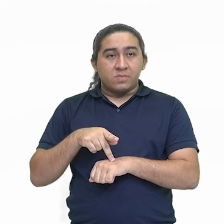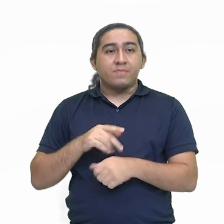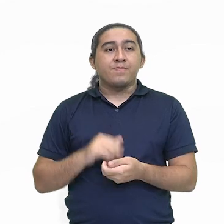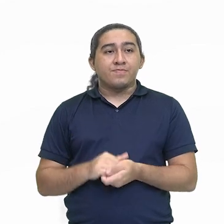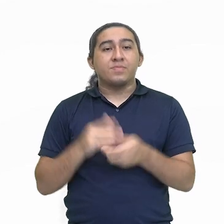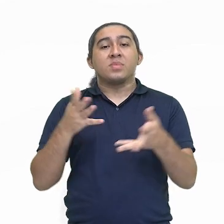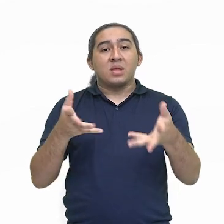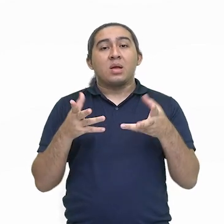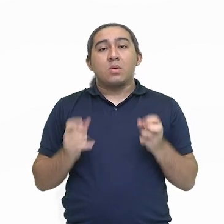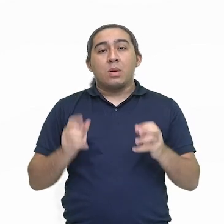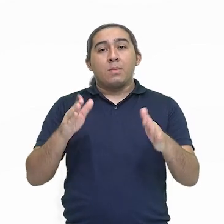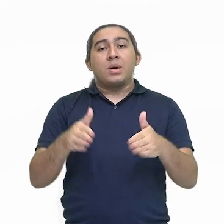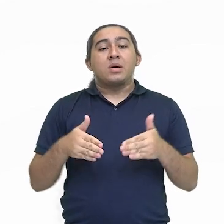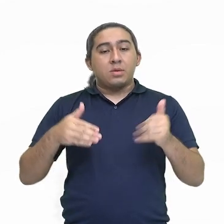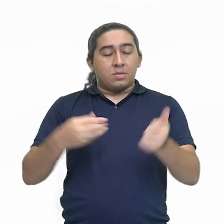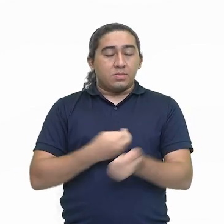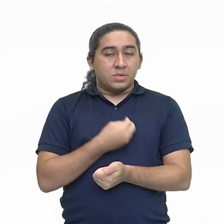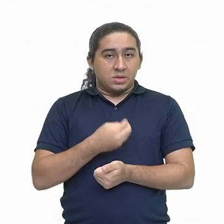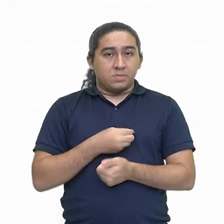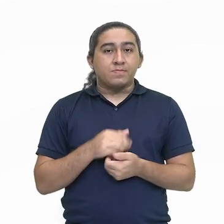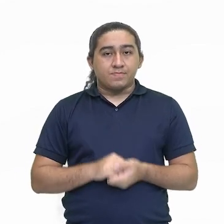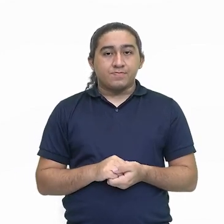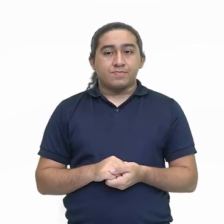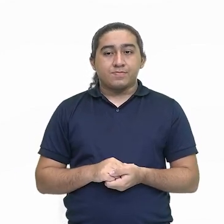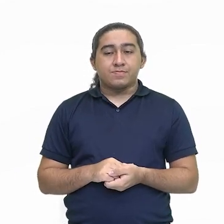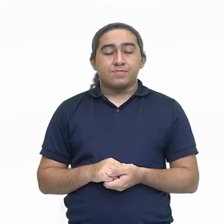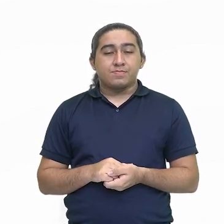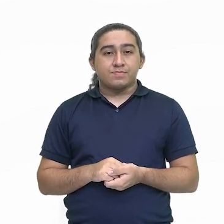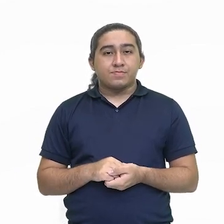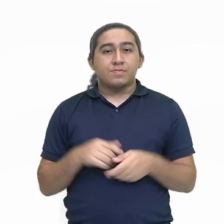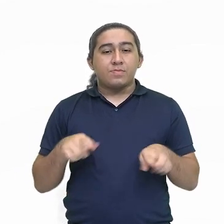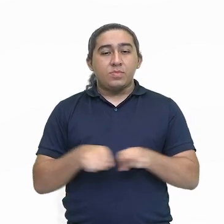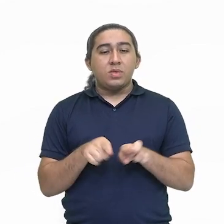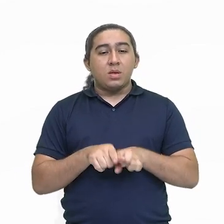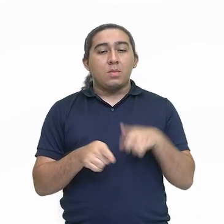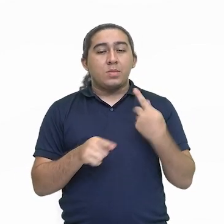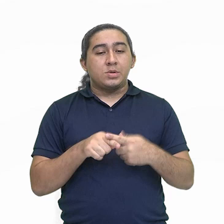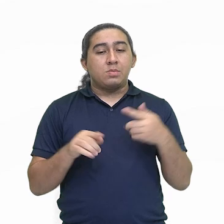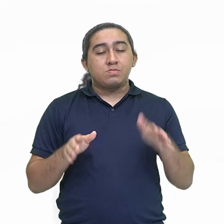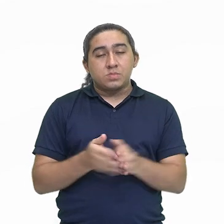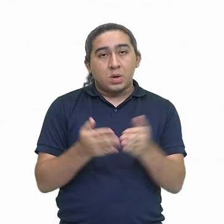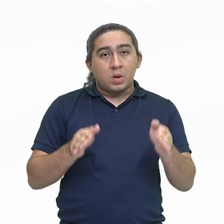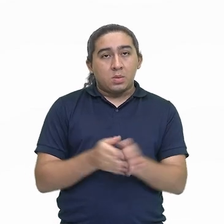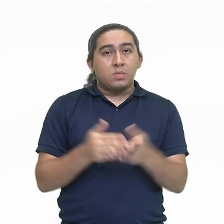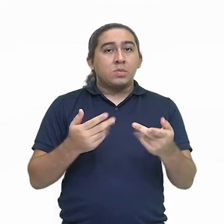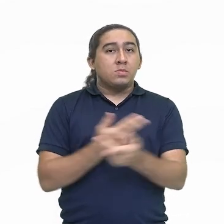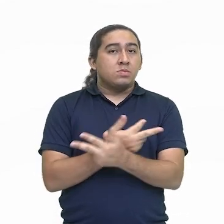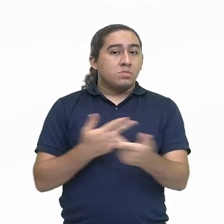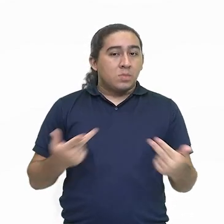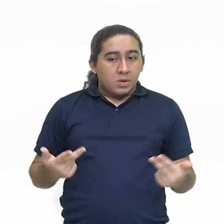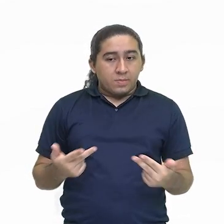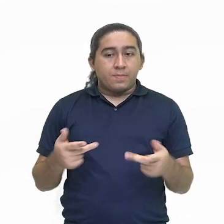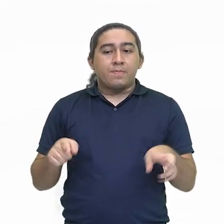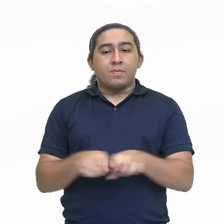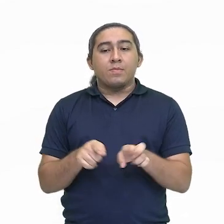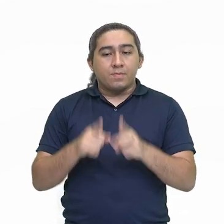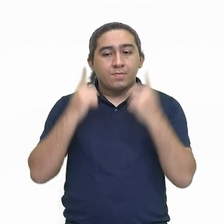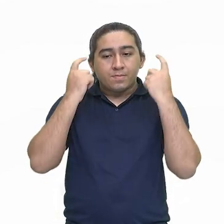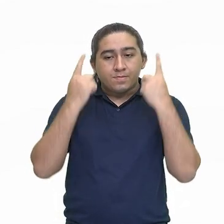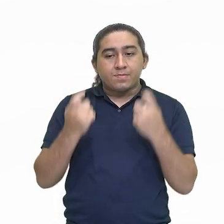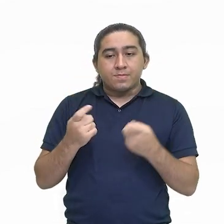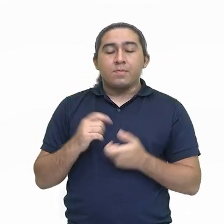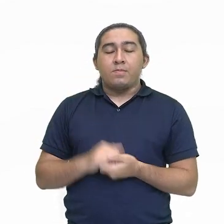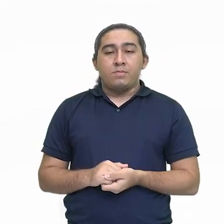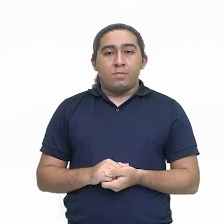em busca de melhores condições, né? Até mesmo por conta dessa extrema pobreza e também da violência,